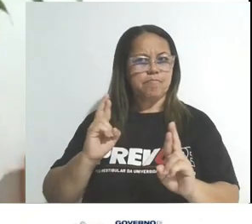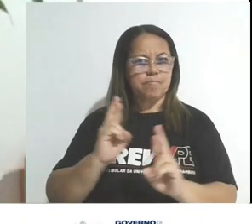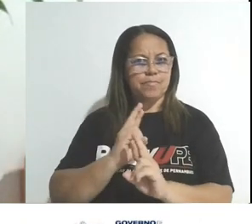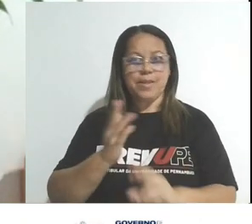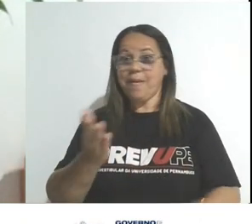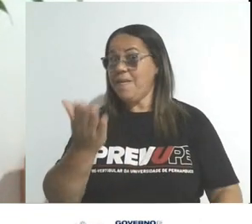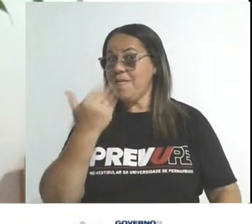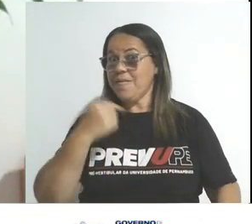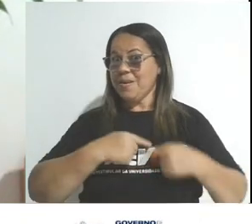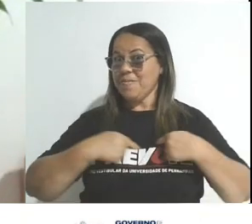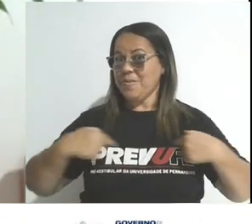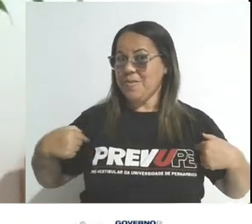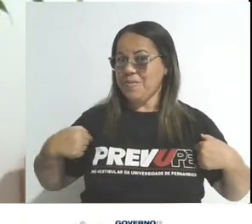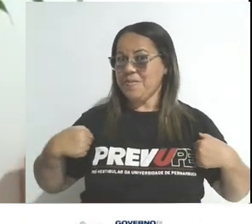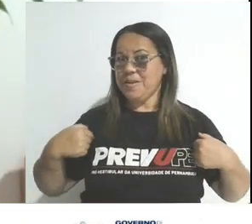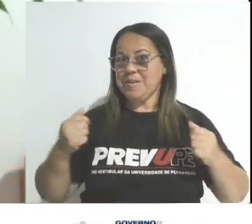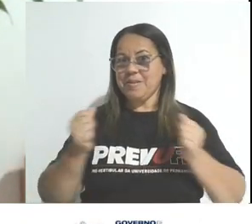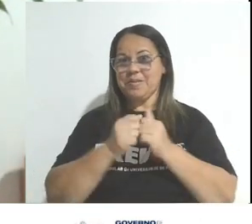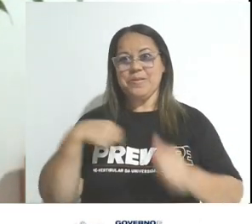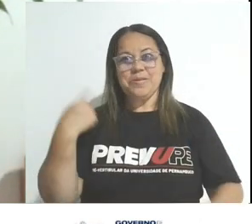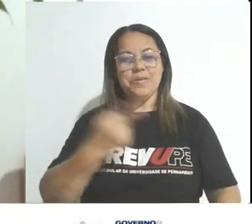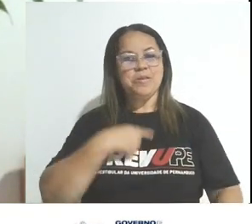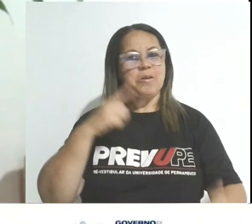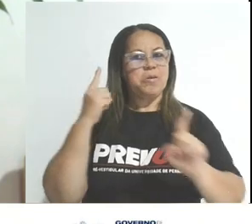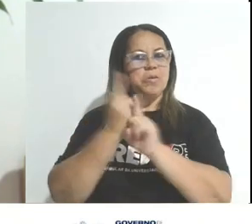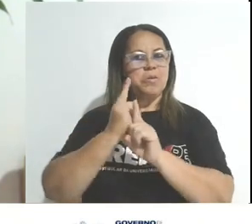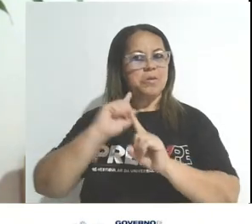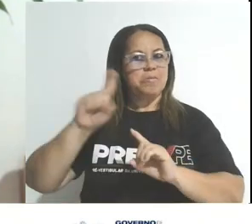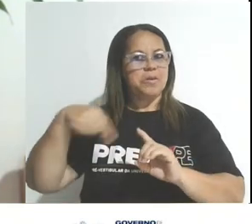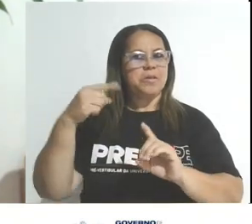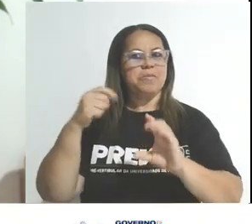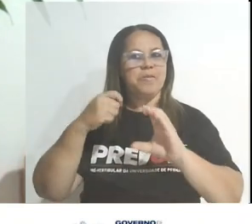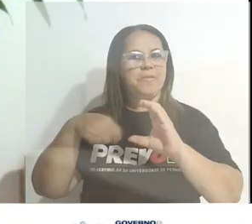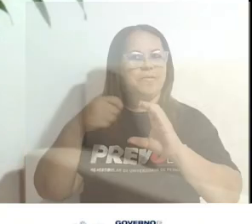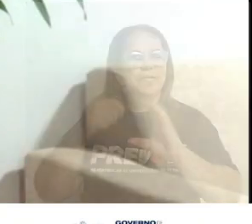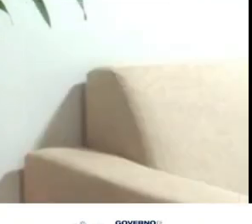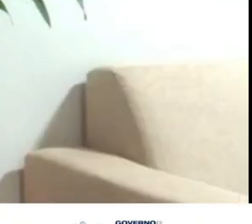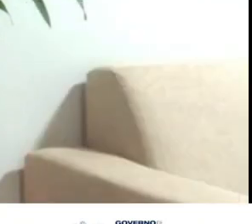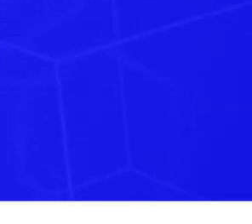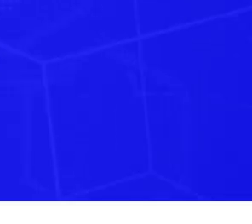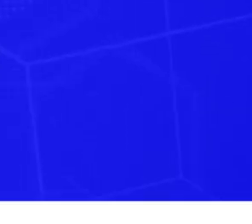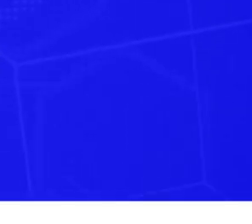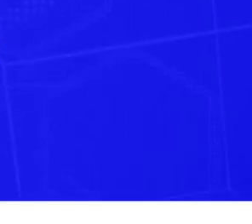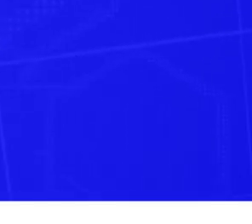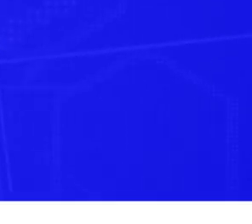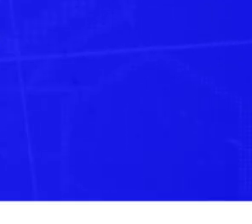Vem pré-VUPAR conosco e a gente se encontra no próximo vídeo. Até lá, forte abraço.